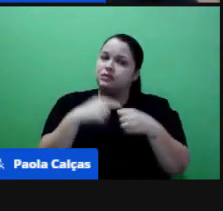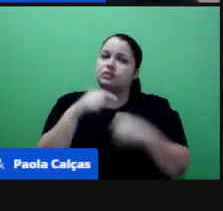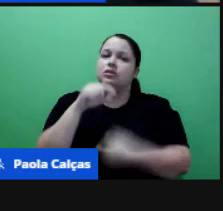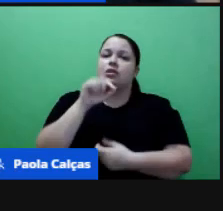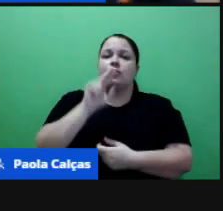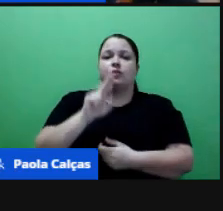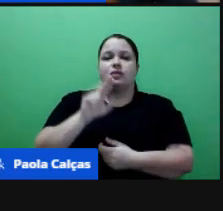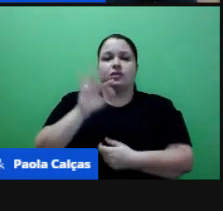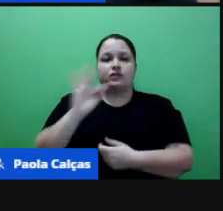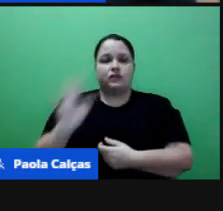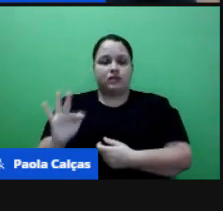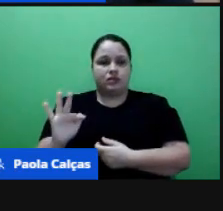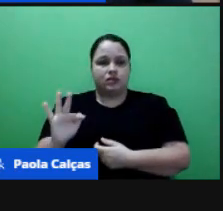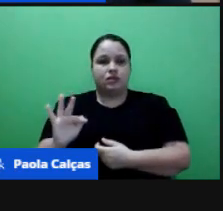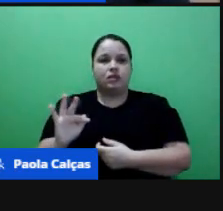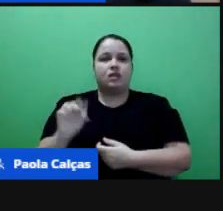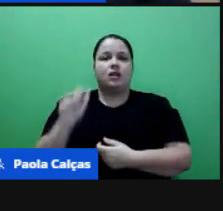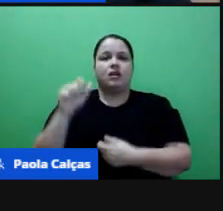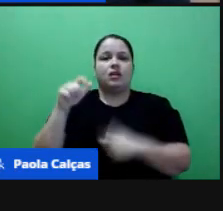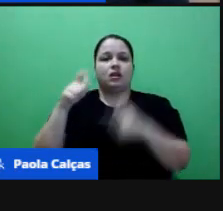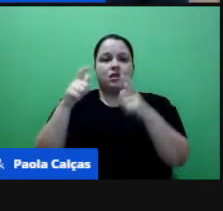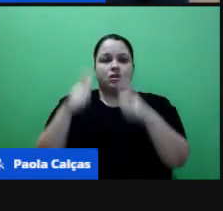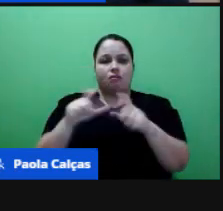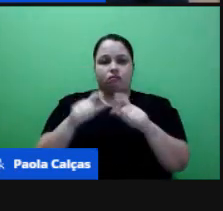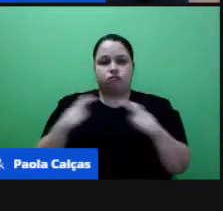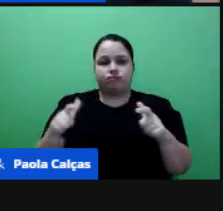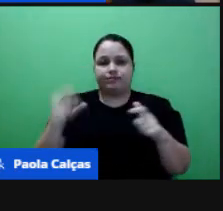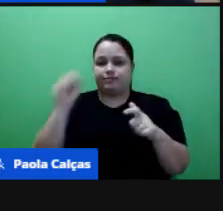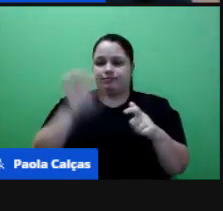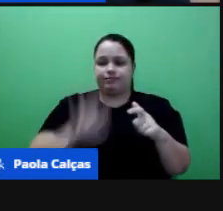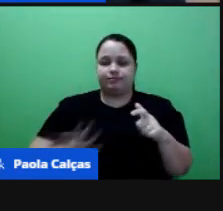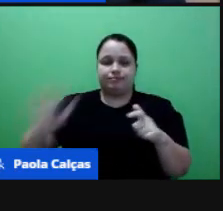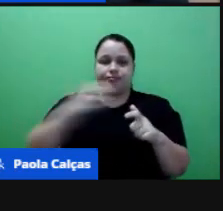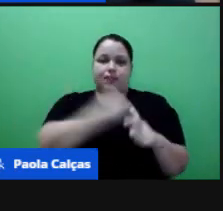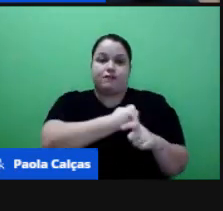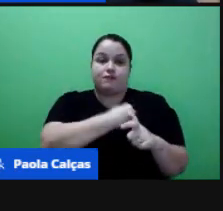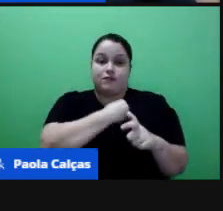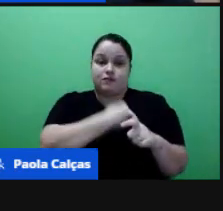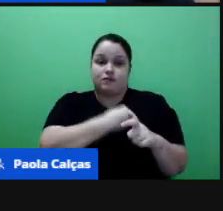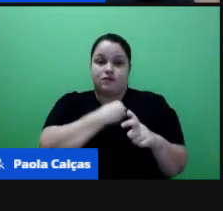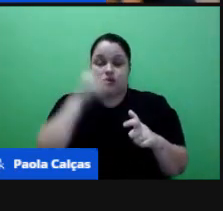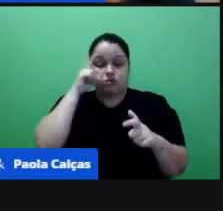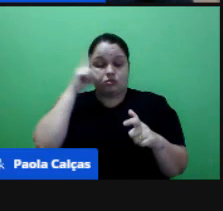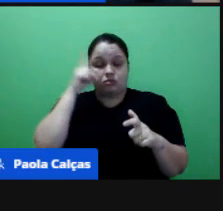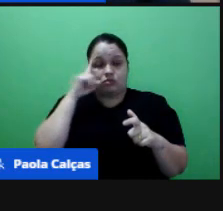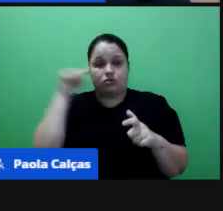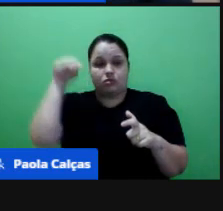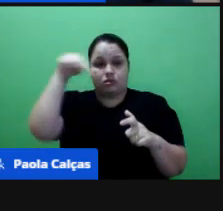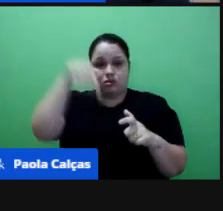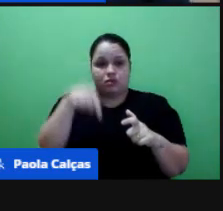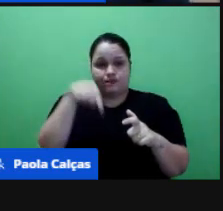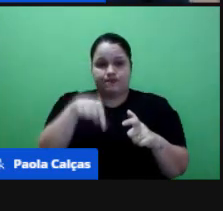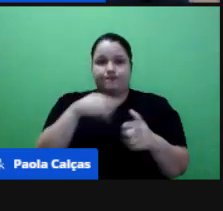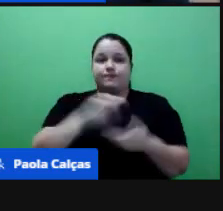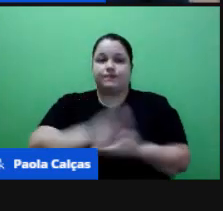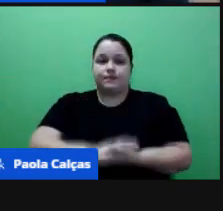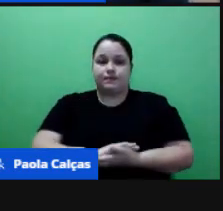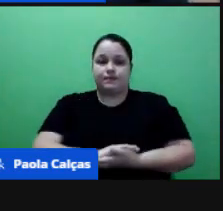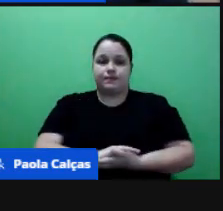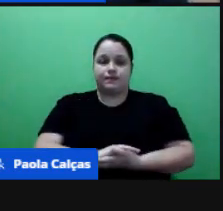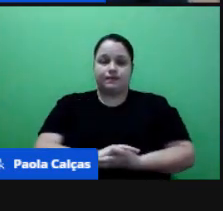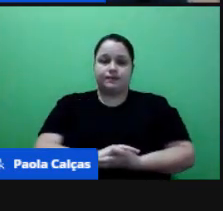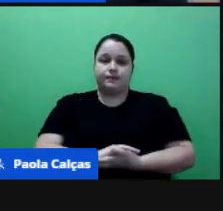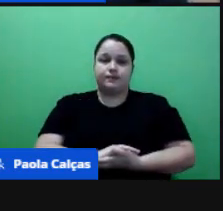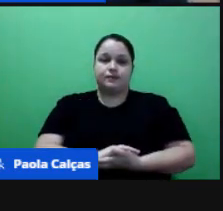grande região, localizando seus lugares de vivência, ou seja, do seu cotidiano, daquele que ele faz parte. E